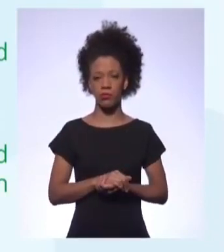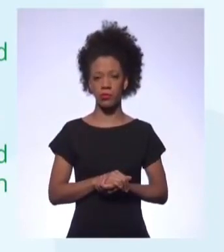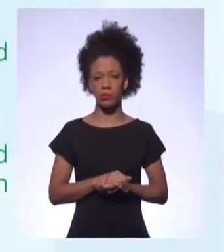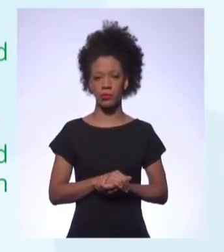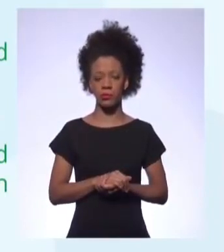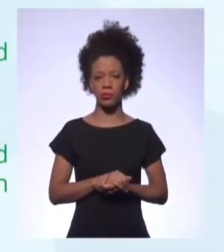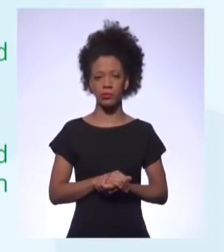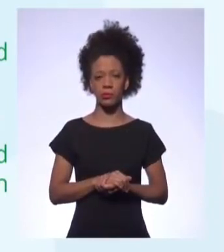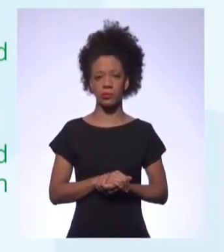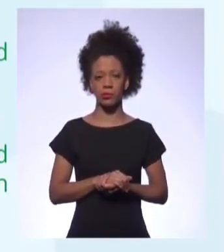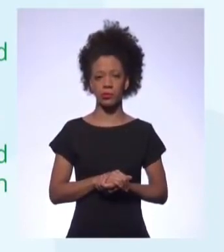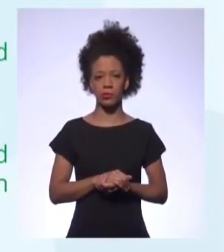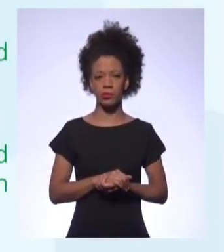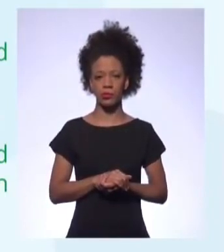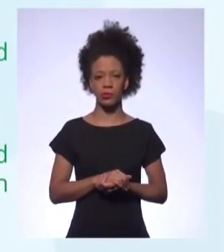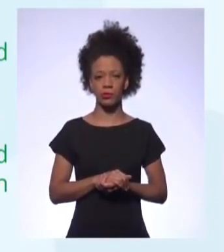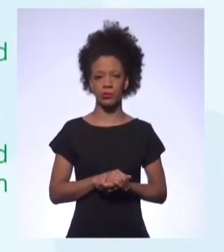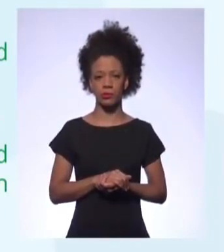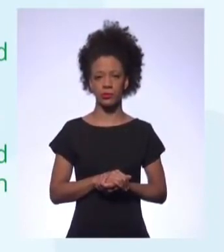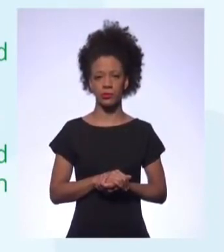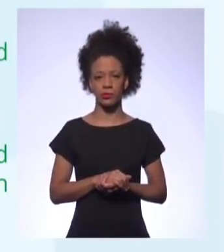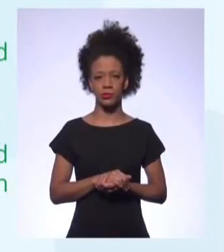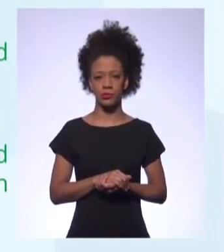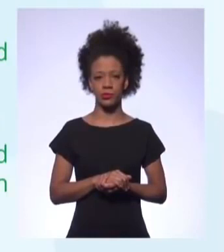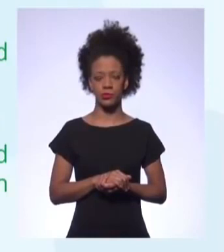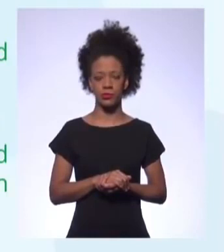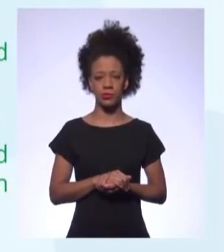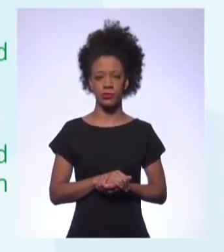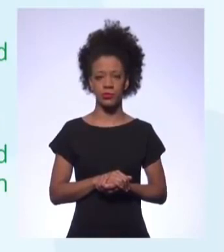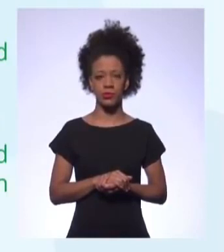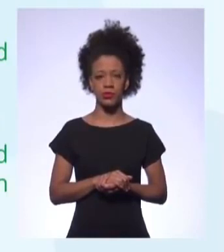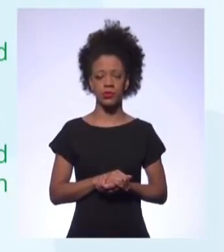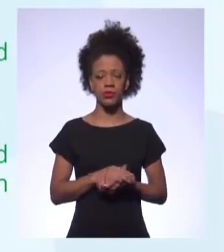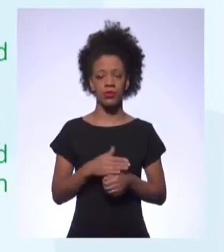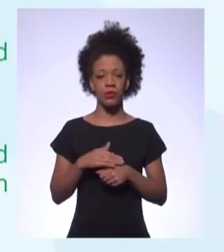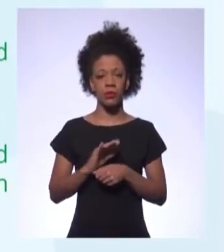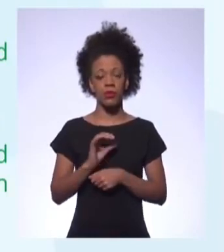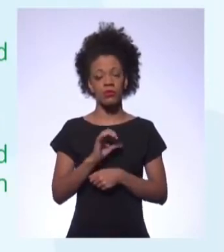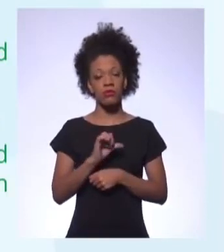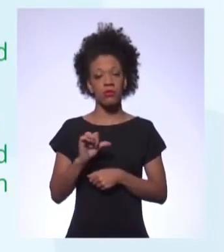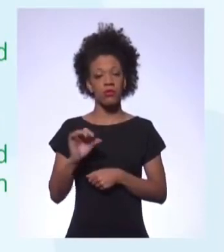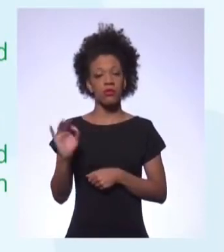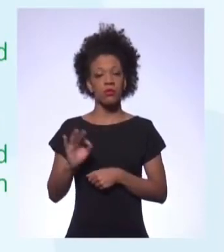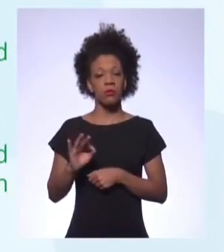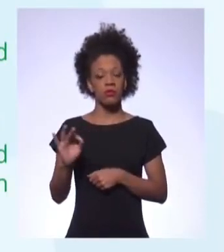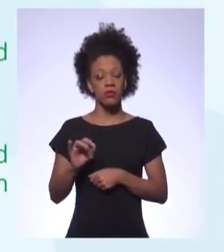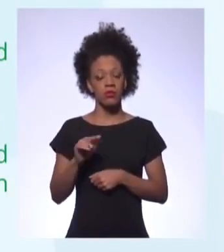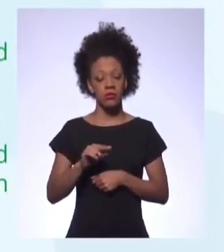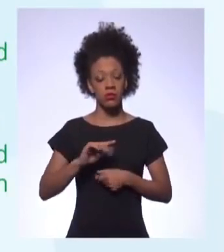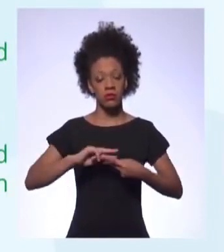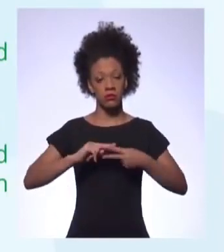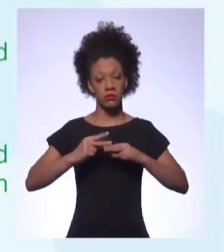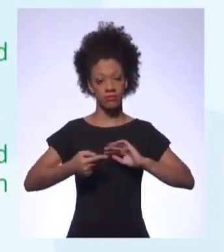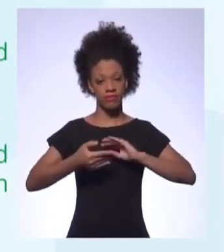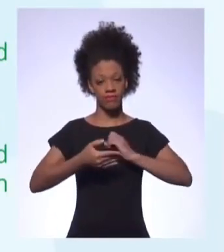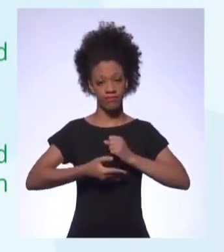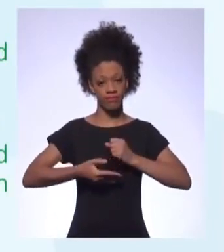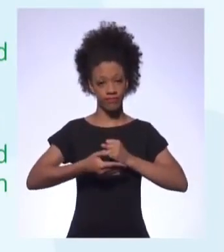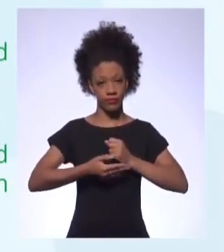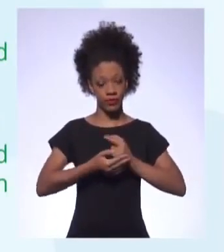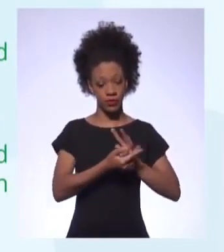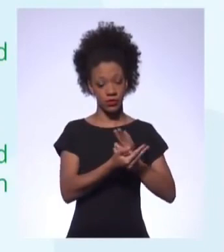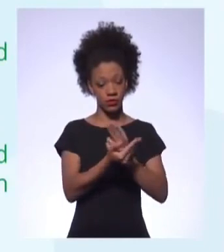99% of these bases are the same in all people. E mais de 99% dessas bases são as mesmas em todas